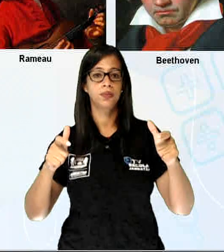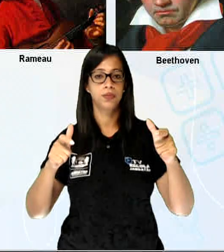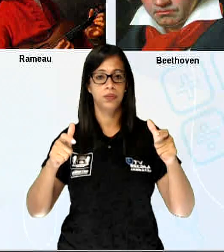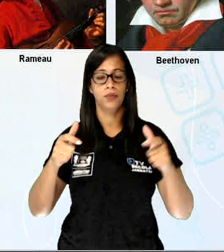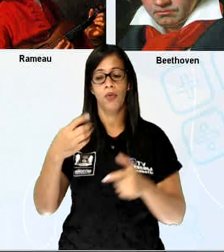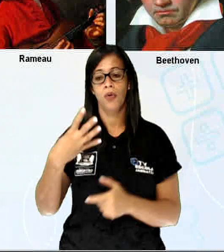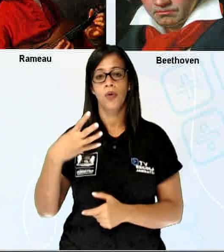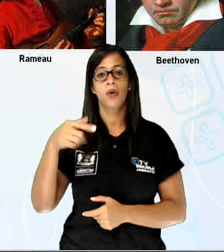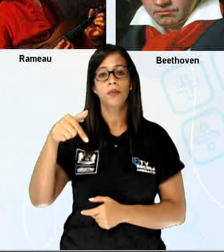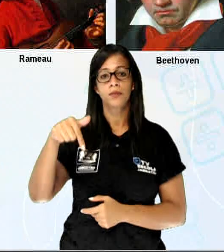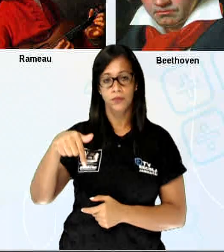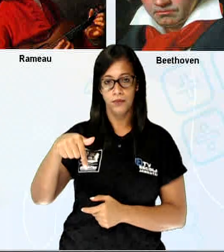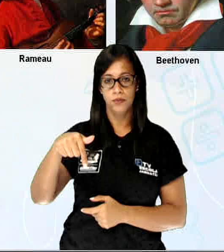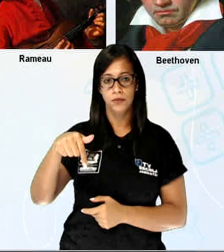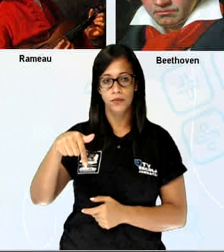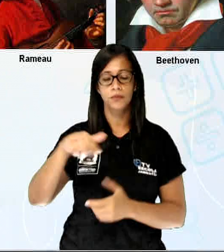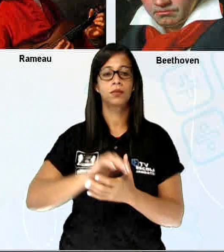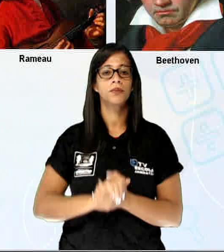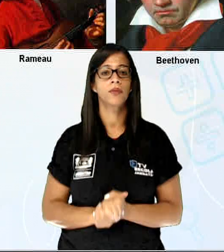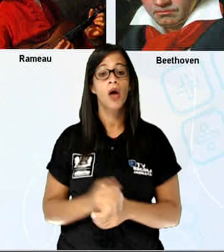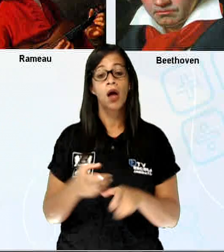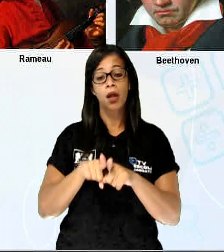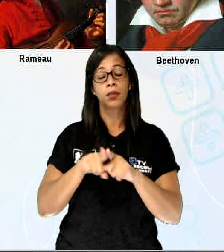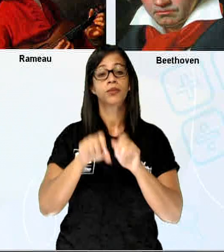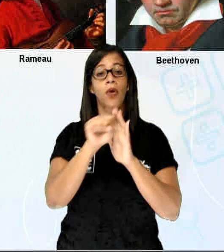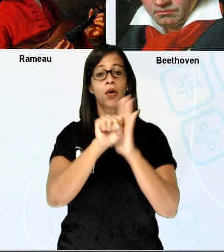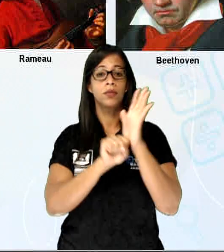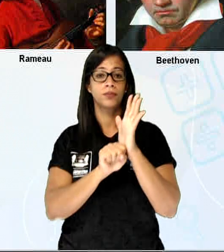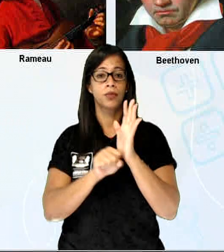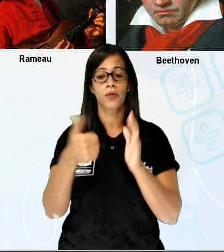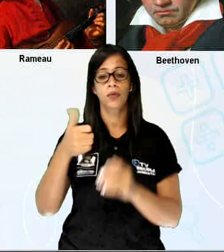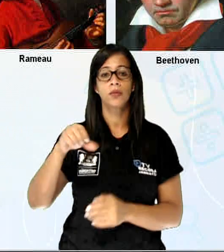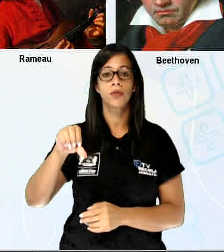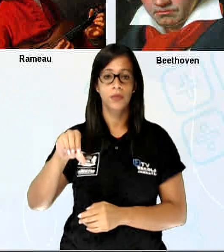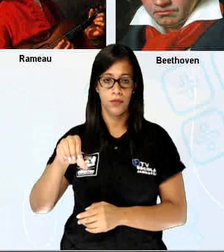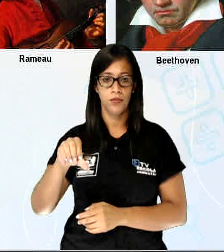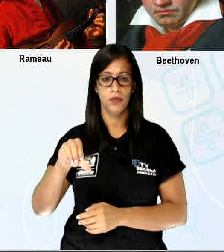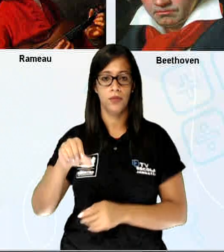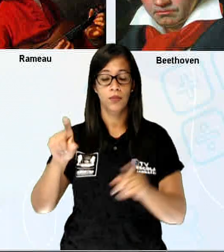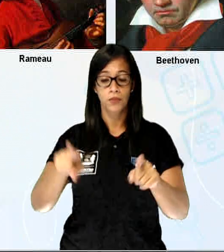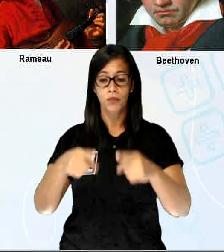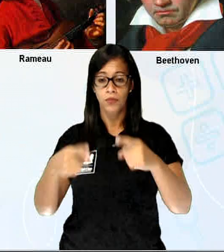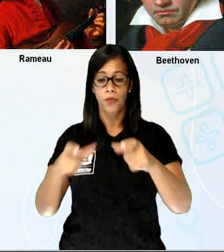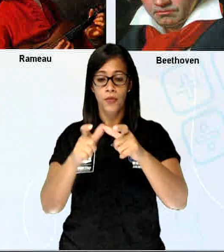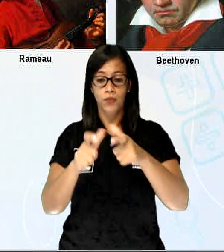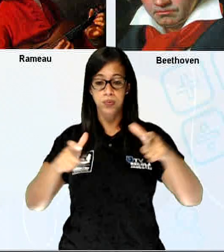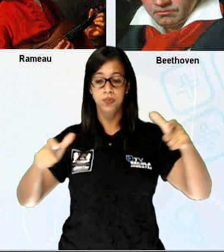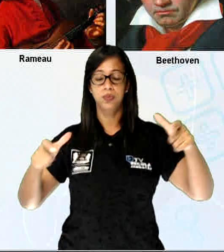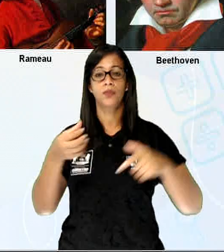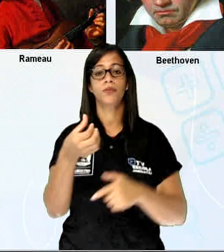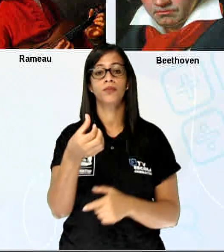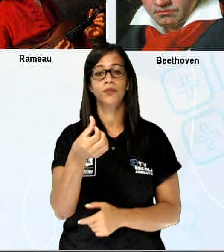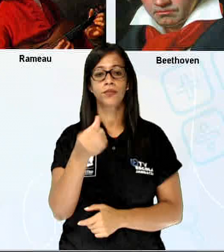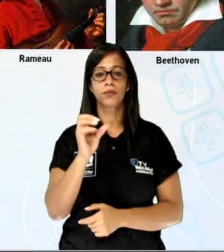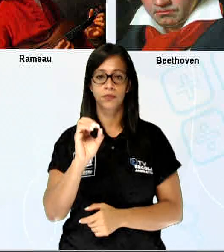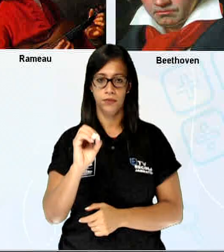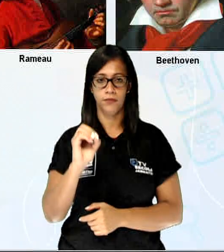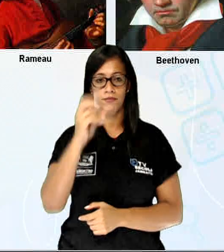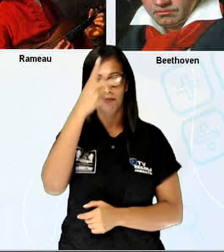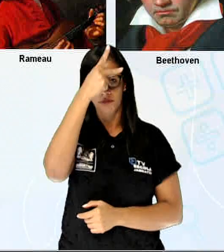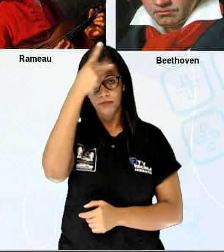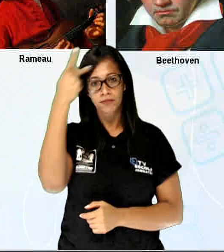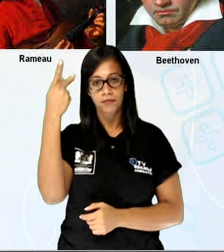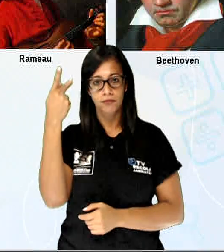de Beethoven, no século XIX, a orquestra passou a integrar cerca de 60 músicos. E aí temos aí